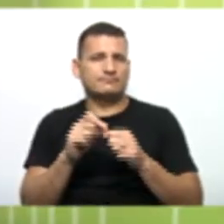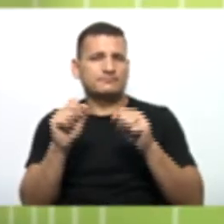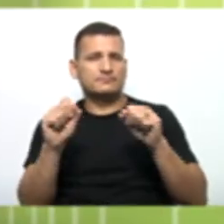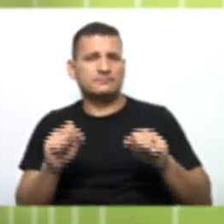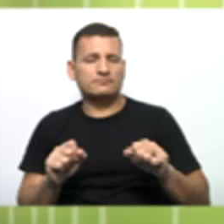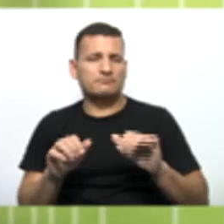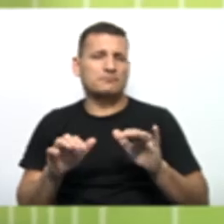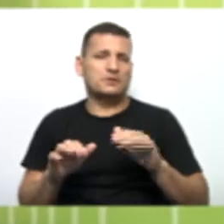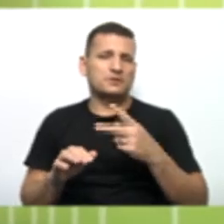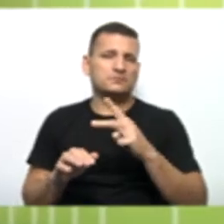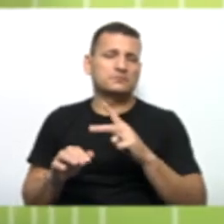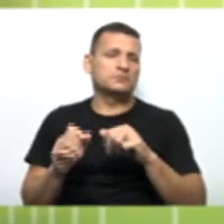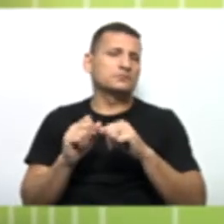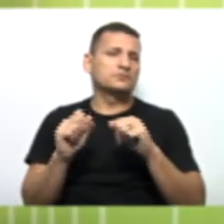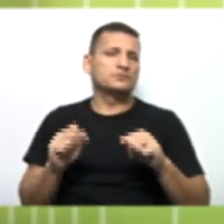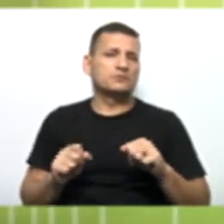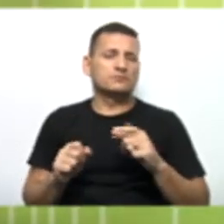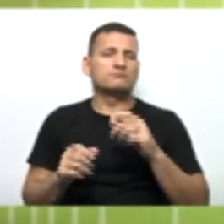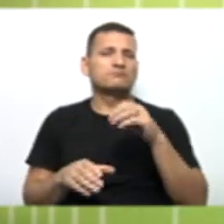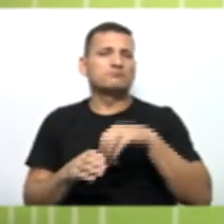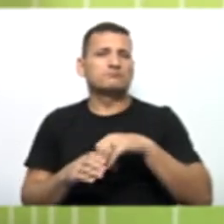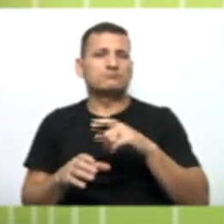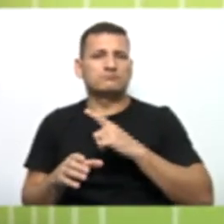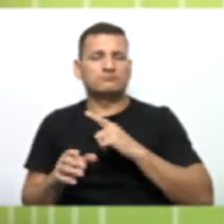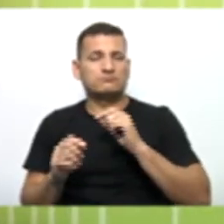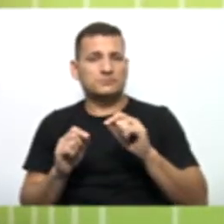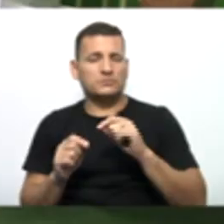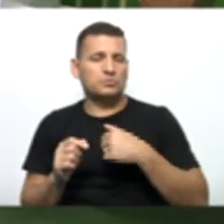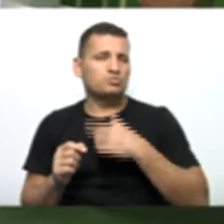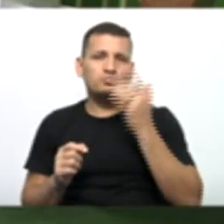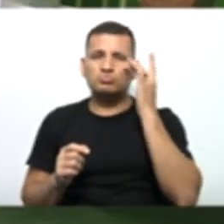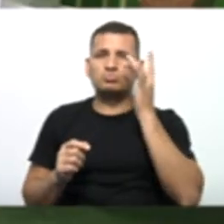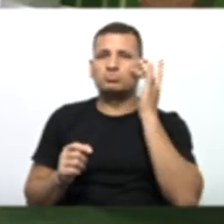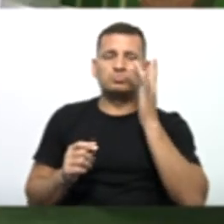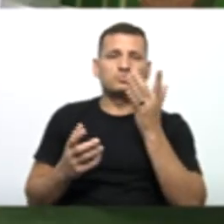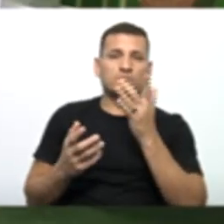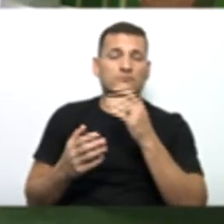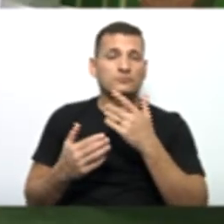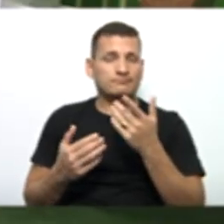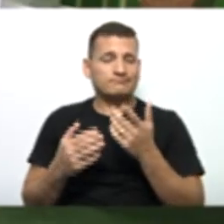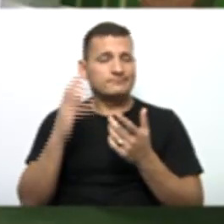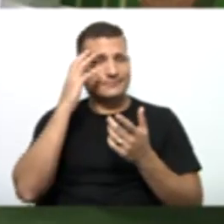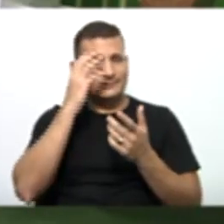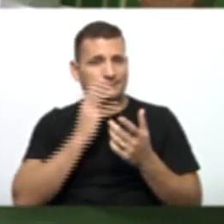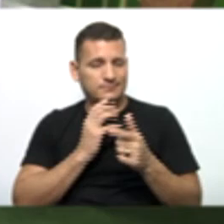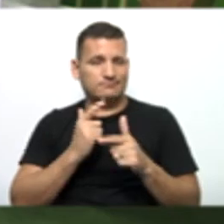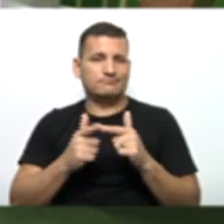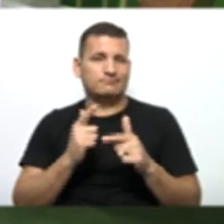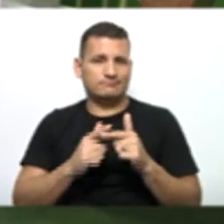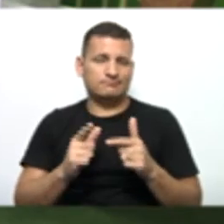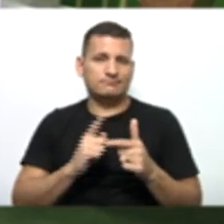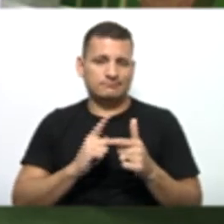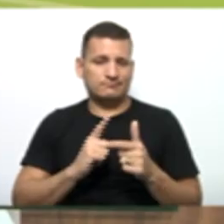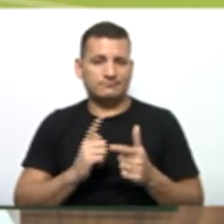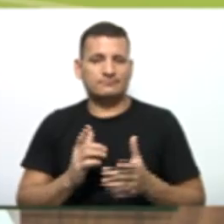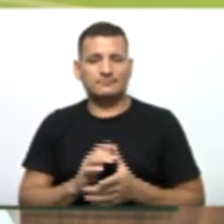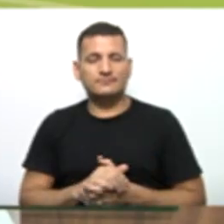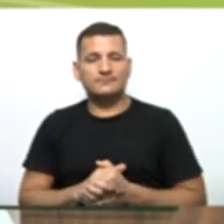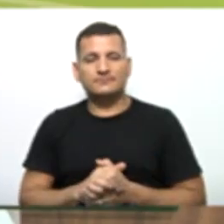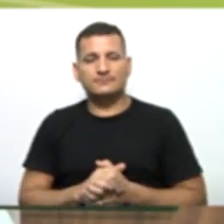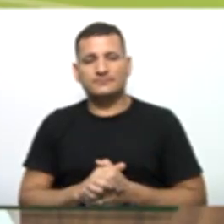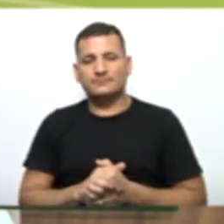quê? Não sei, eu já quero começar a desenvolver. Isso é um problema grave, né, que a gente encontra nos nossos alunos. Correto. O grande problema,